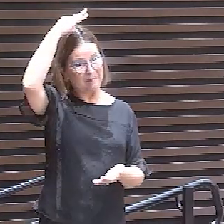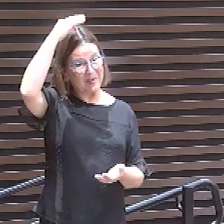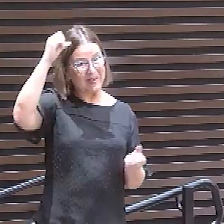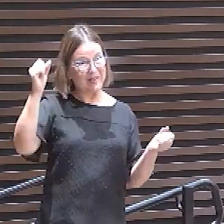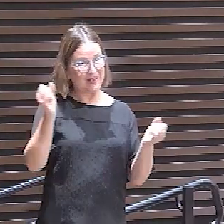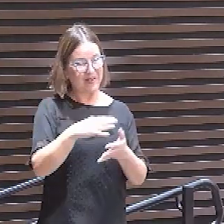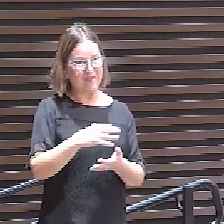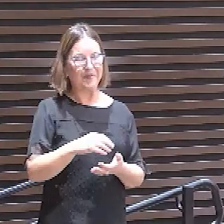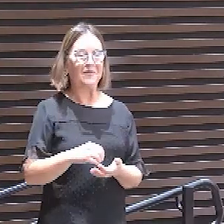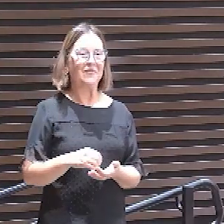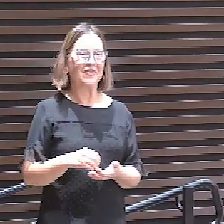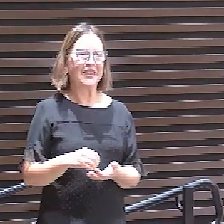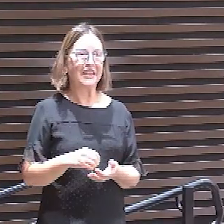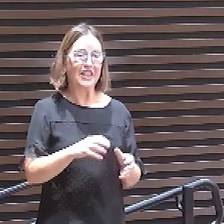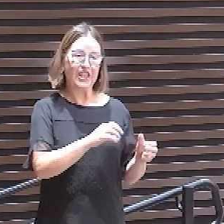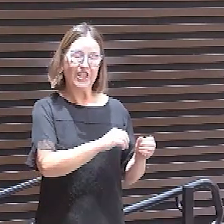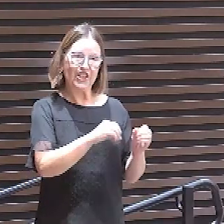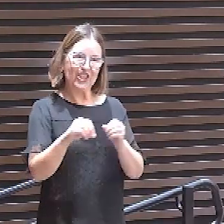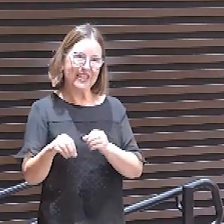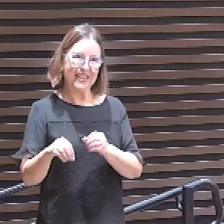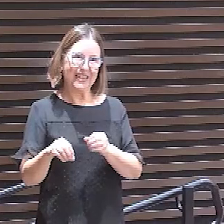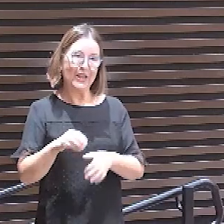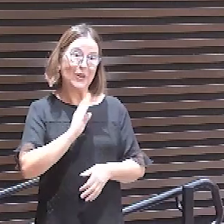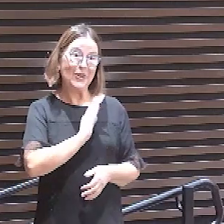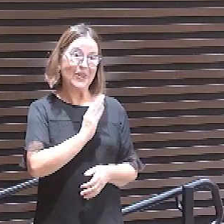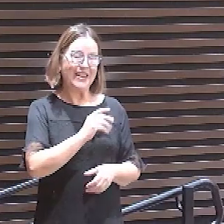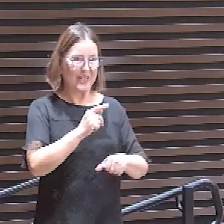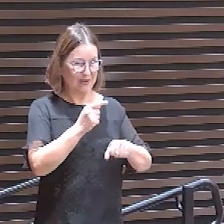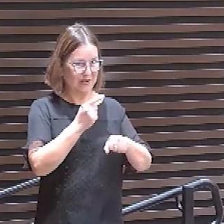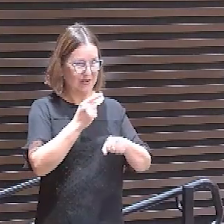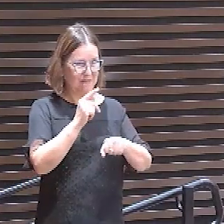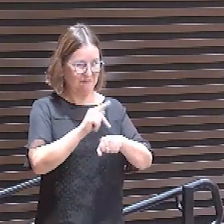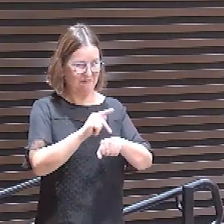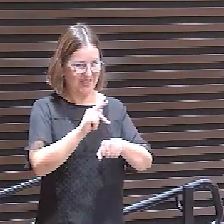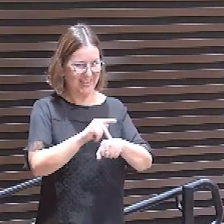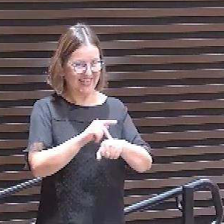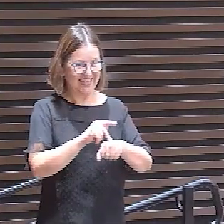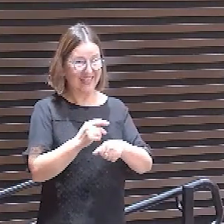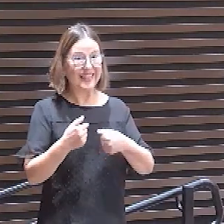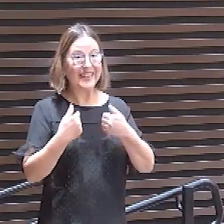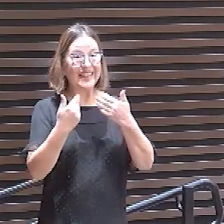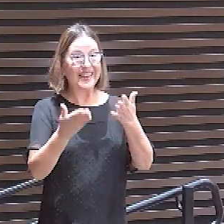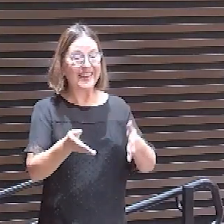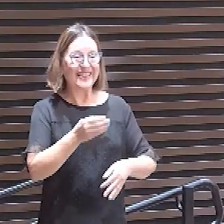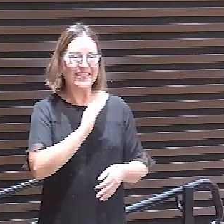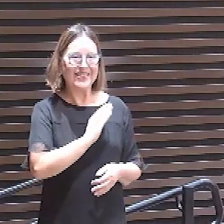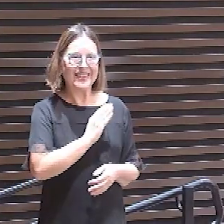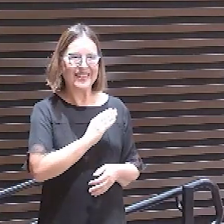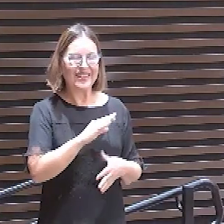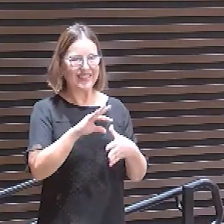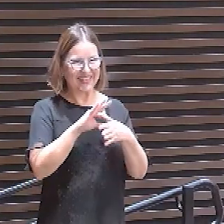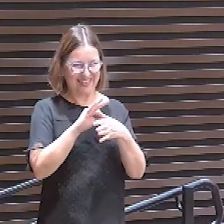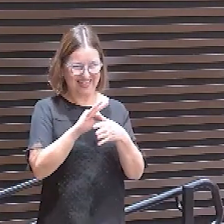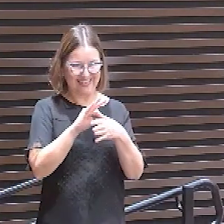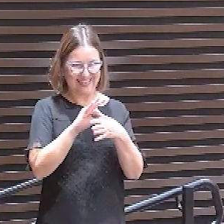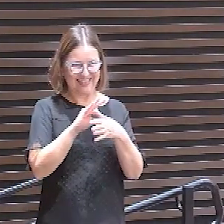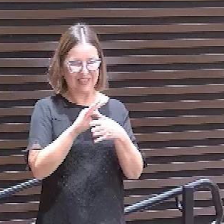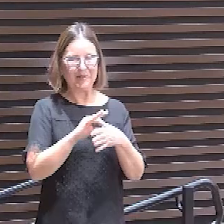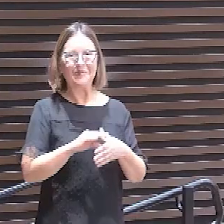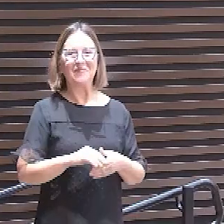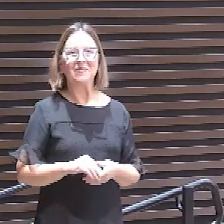e tirarei o quê? O coração de pedra, e vos darei um coração de